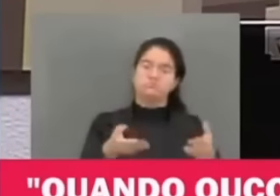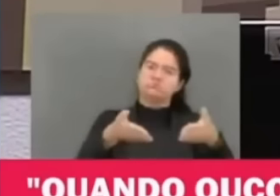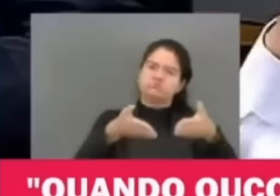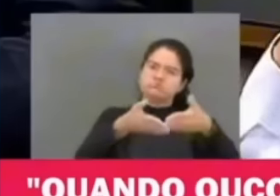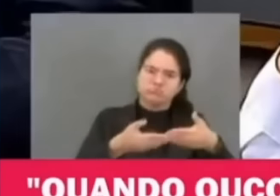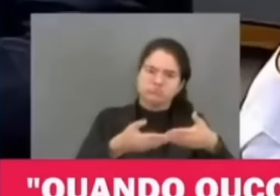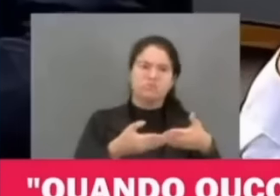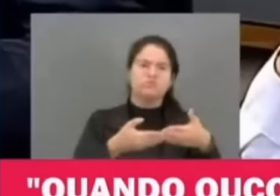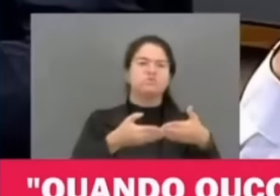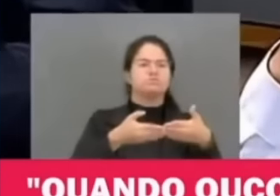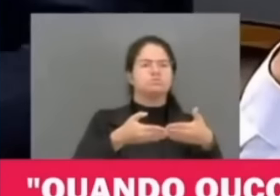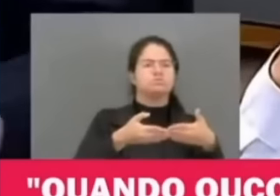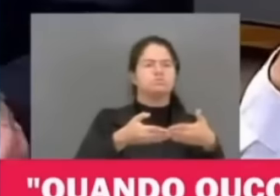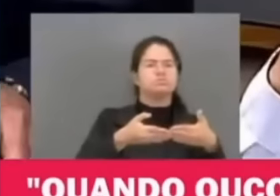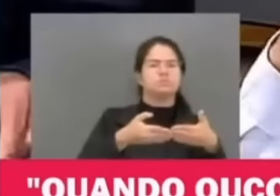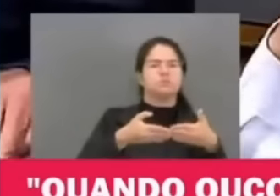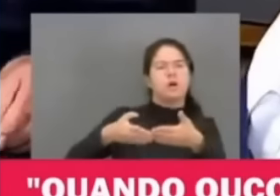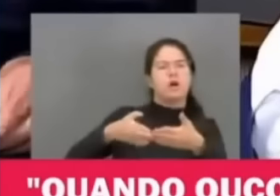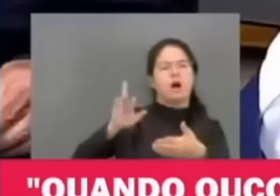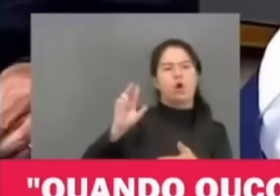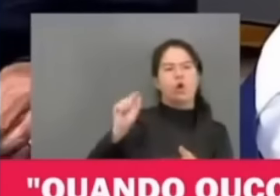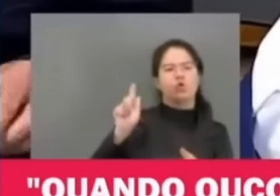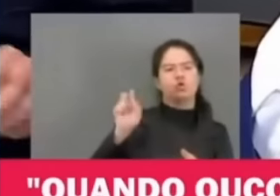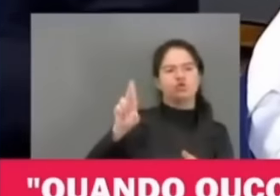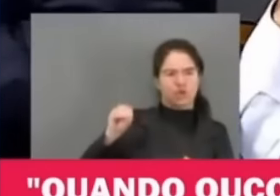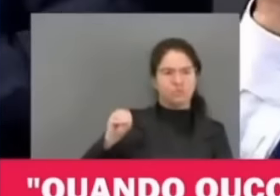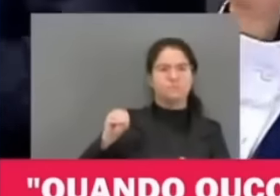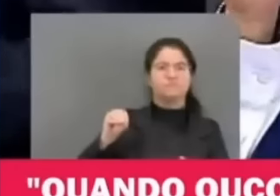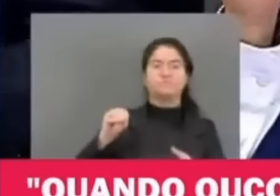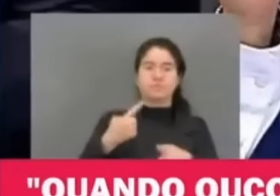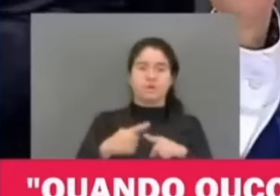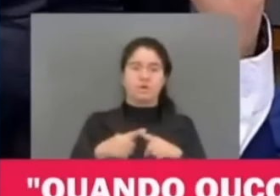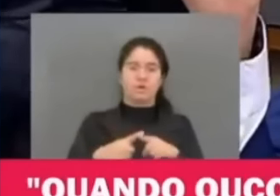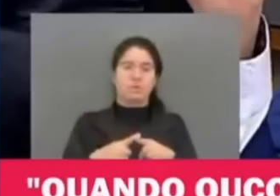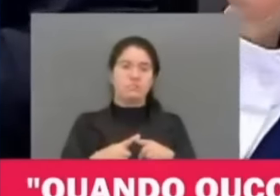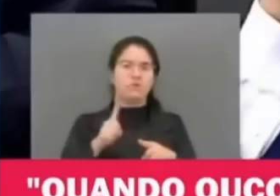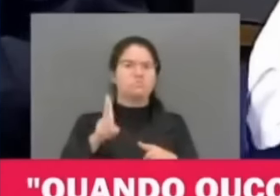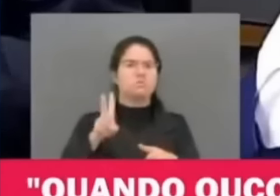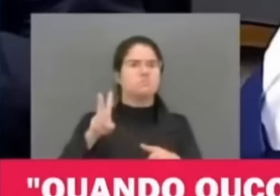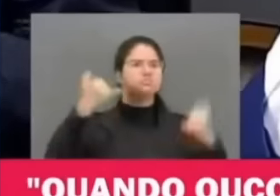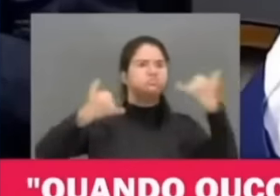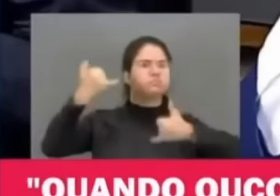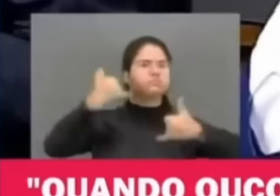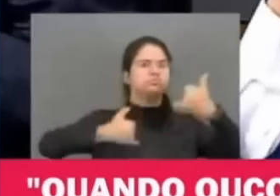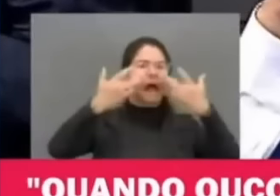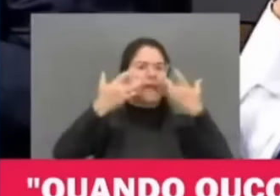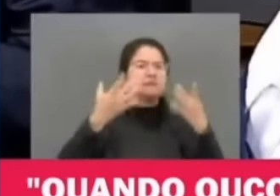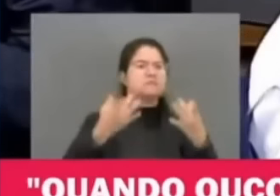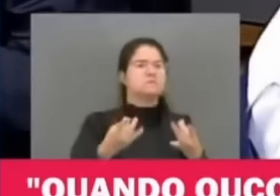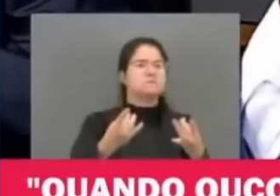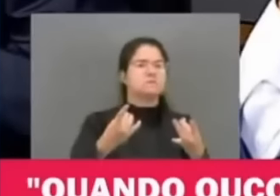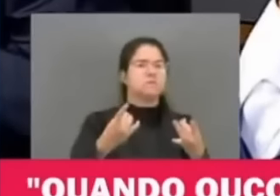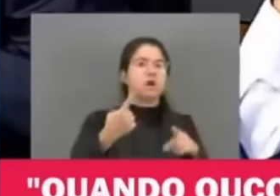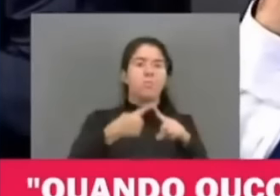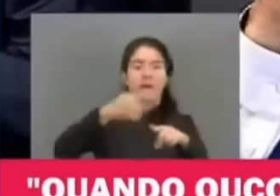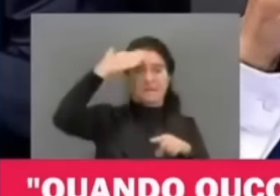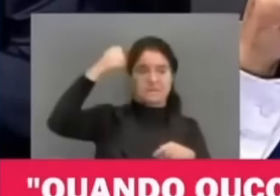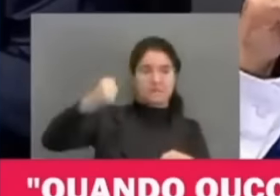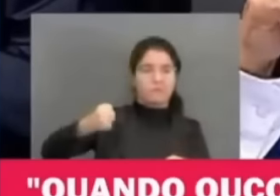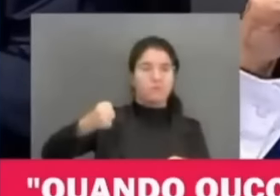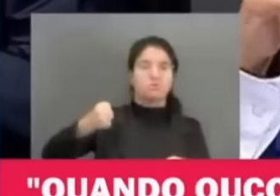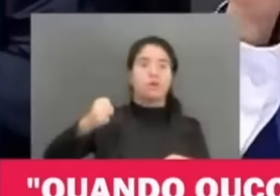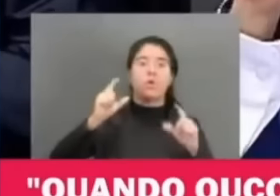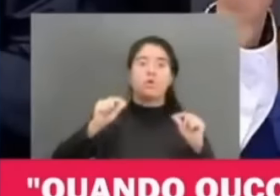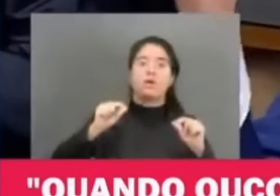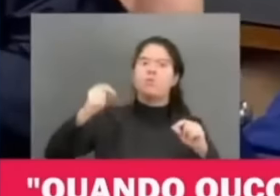oposição Senador Rogério Marinho porque eu ouço sempre com atenção porque eu acho que a arte ou a sabedoria se preferir de